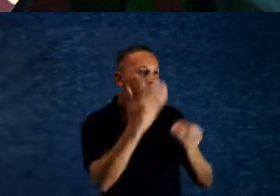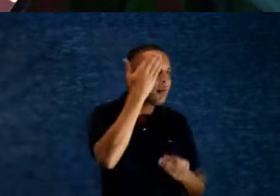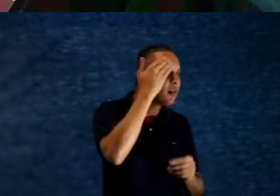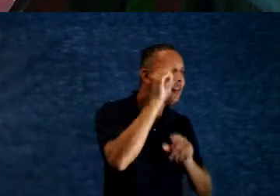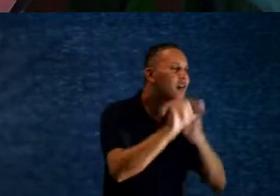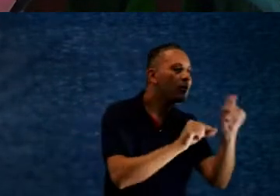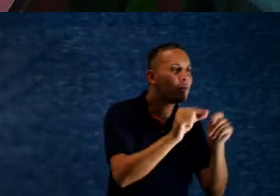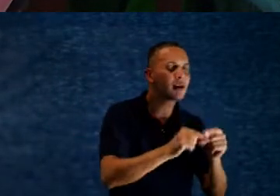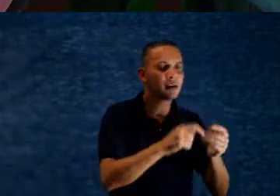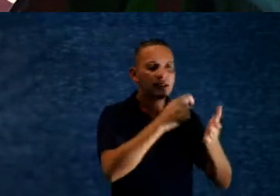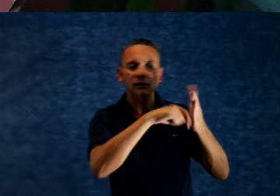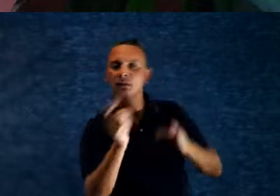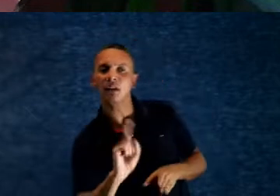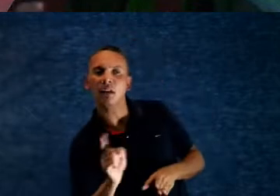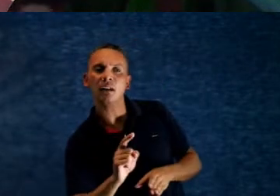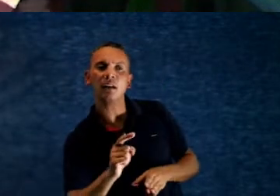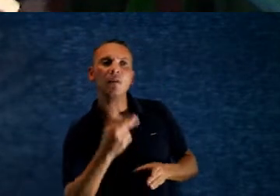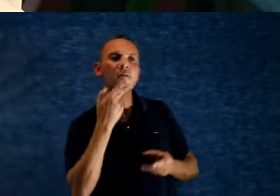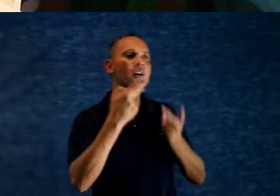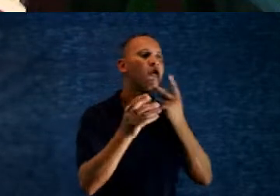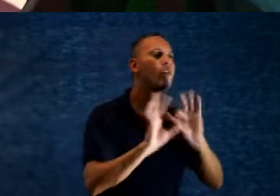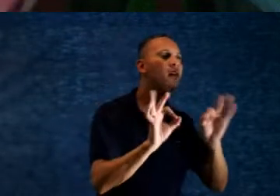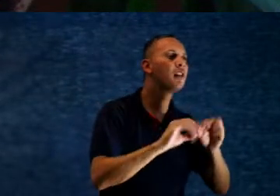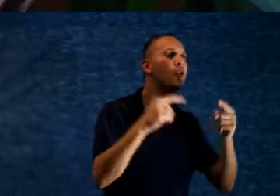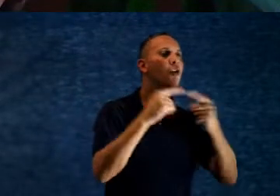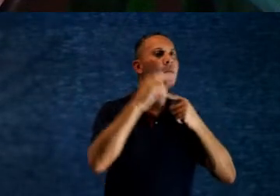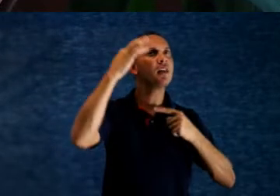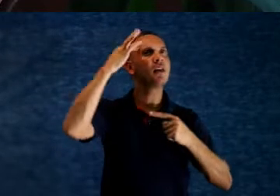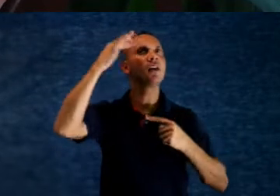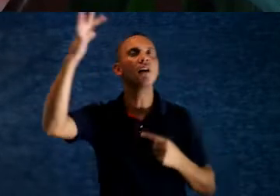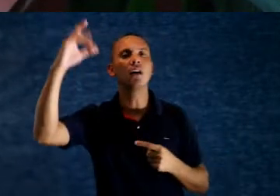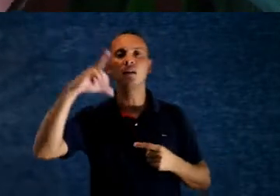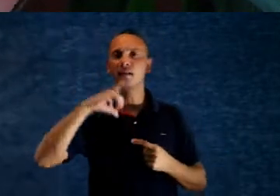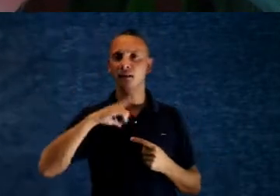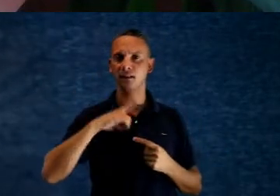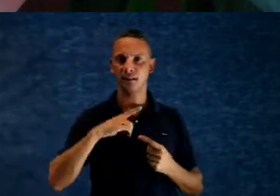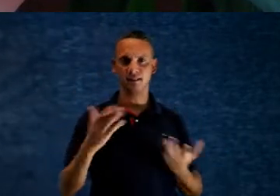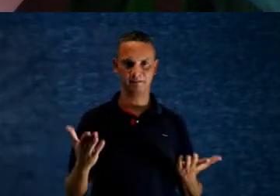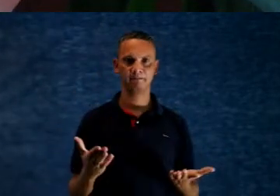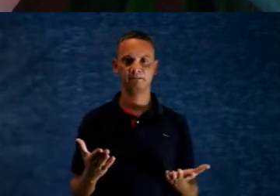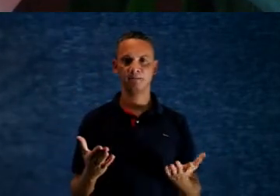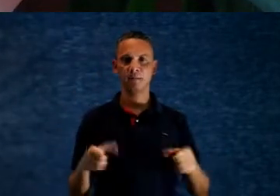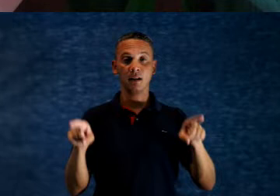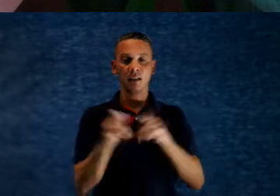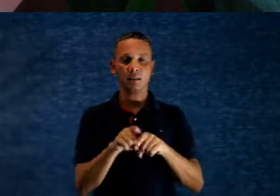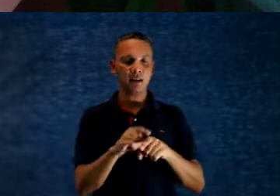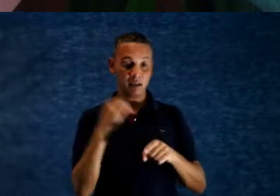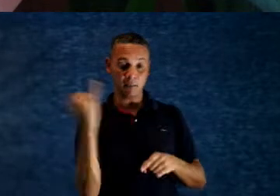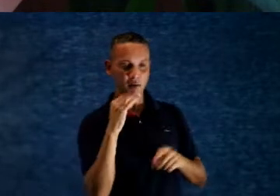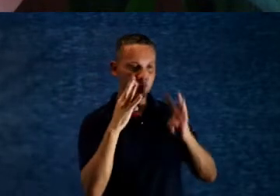dito ou do não escrito, em seu sentido metafórico e paradigmático trabalhado. Requer